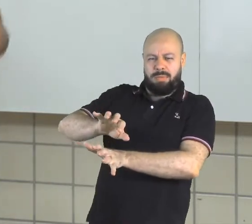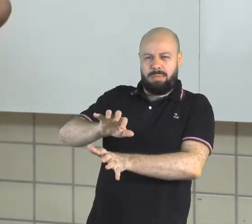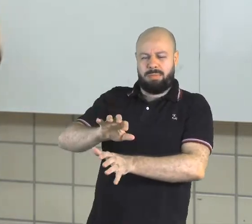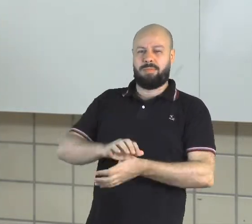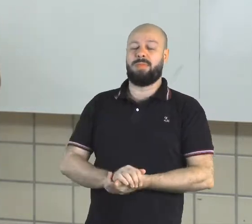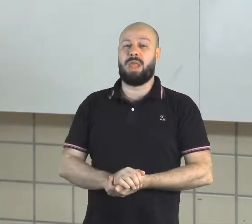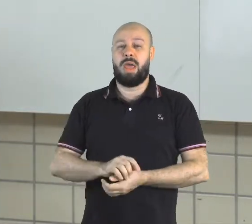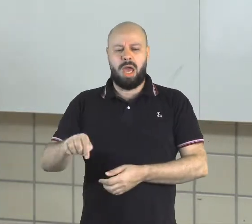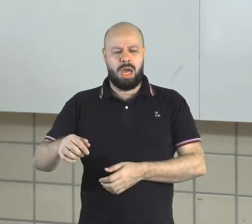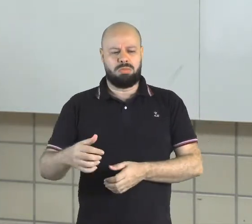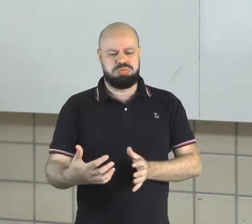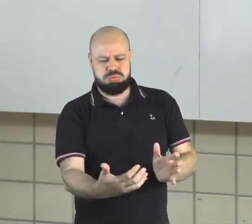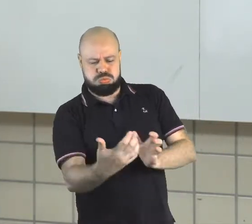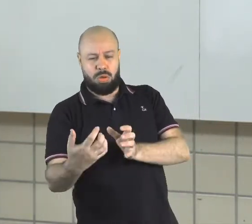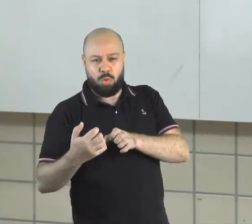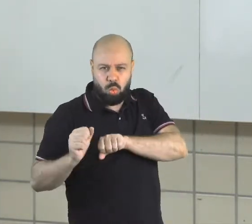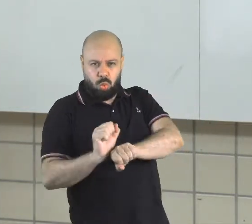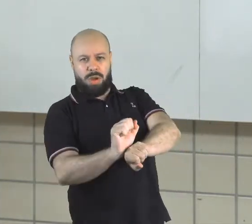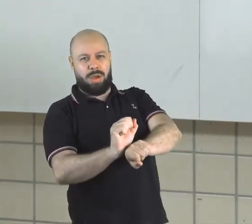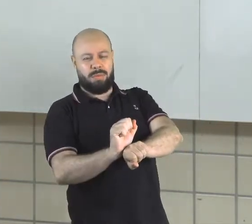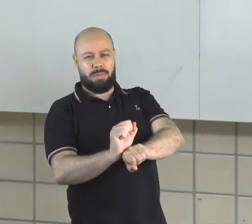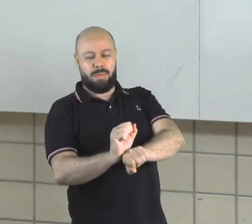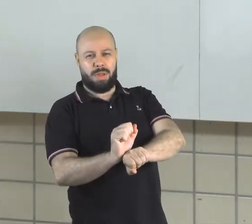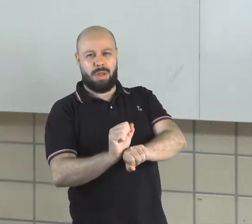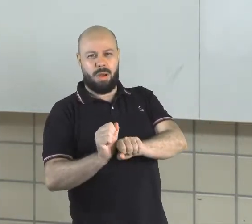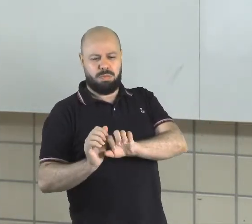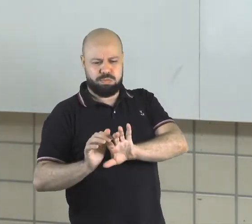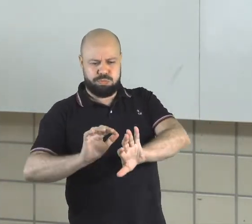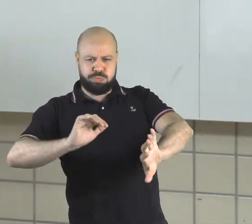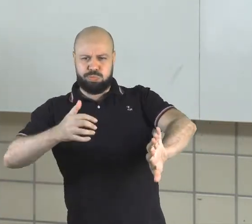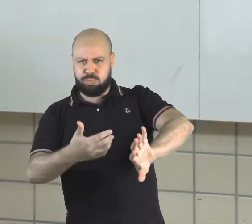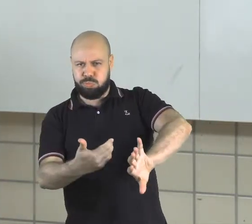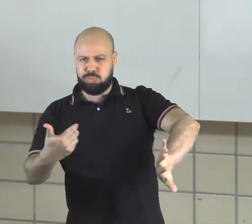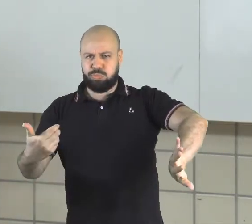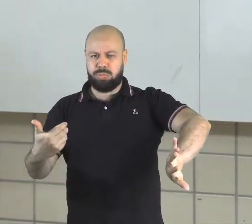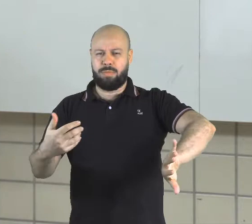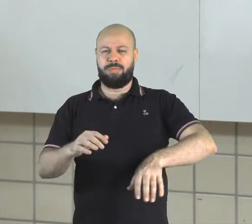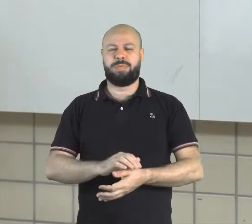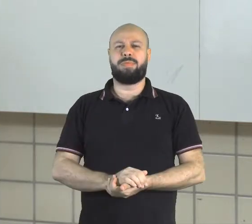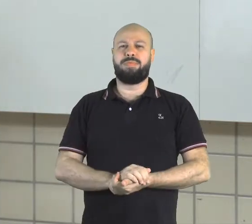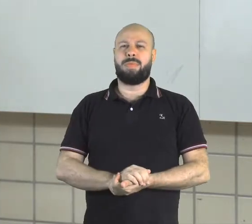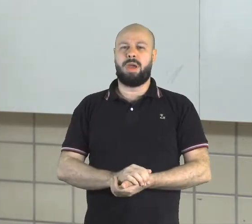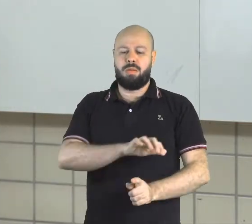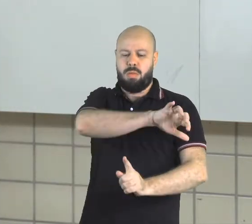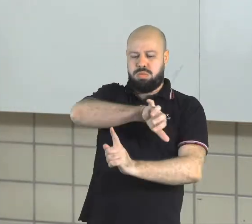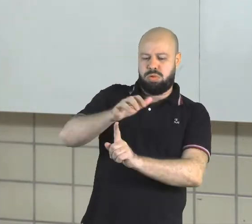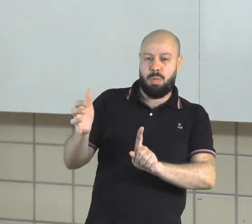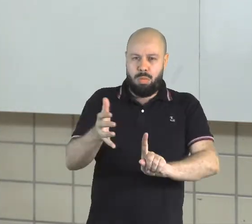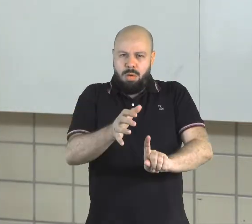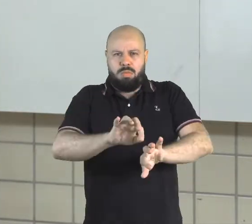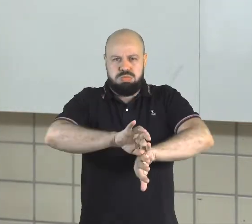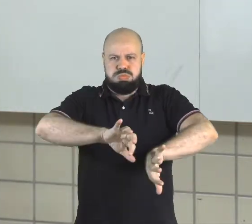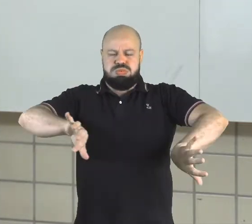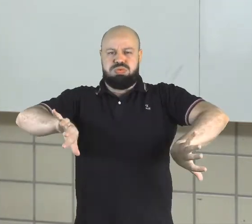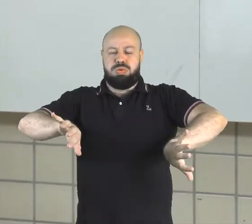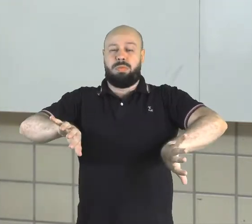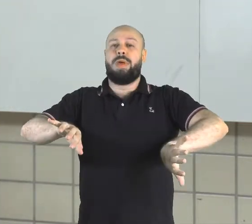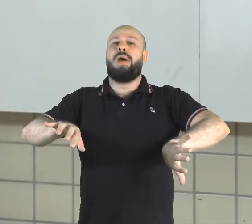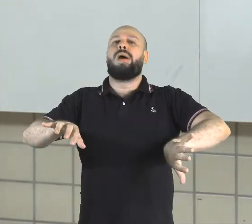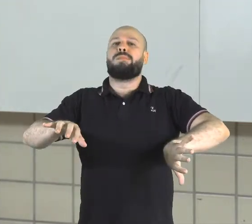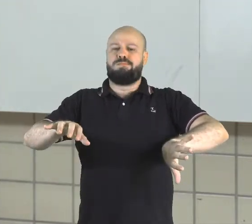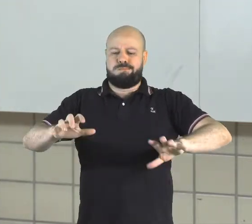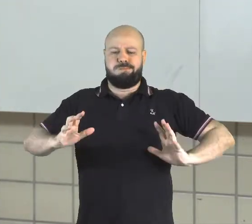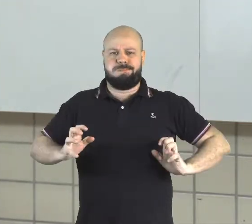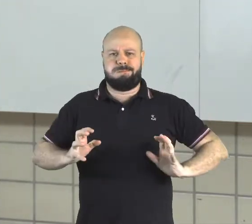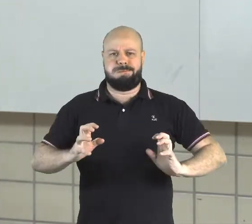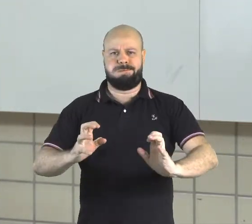socialistas não queriam permitir que as ideias capitalistas intervissem no território. Então era uma briga. E